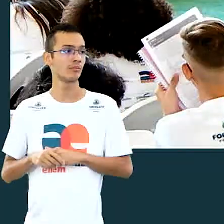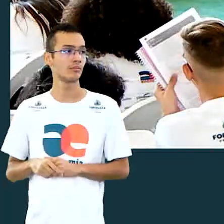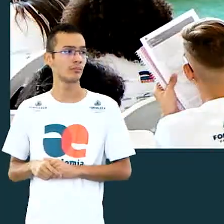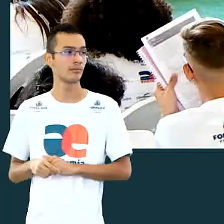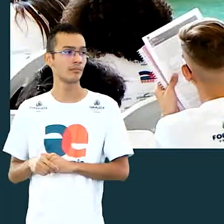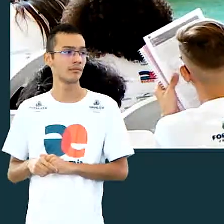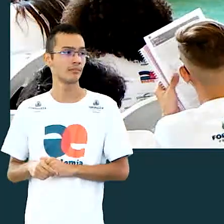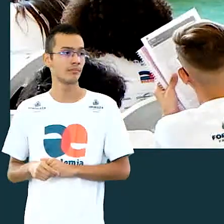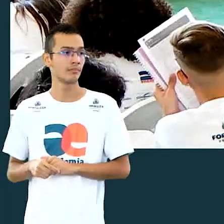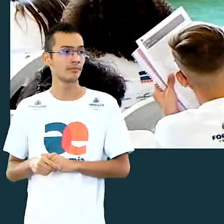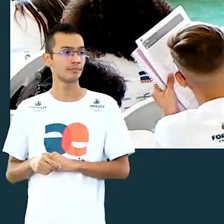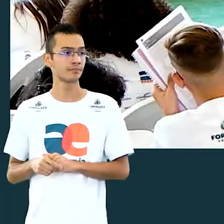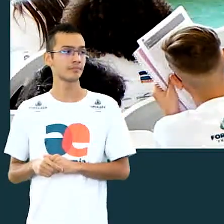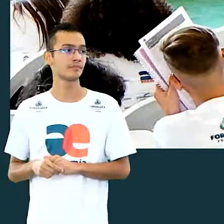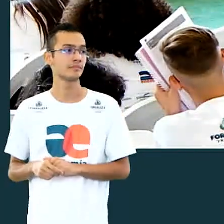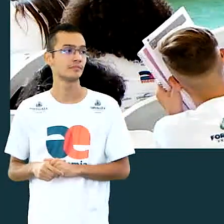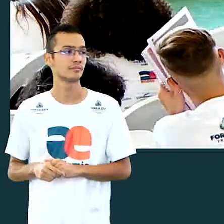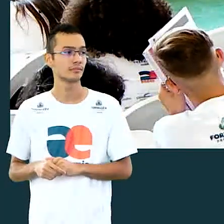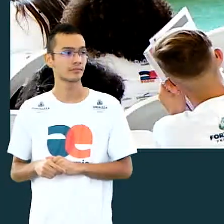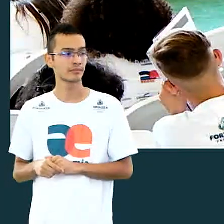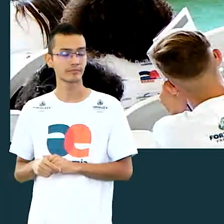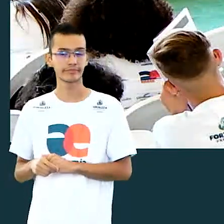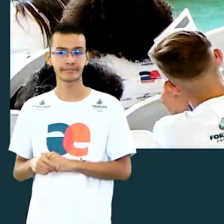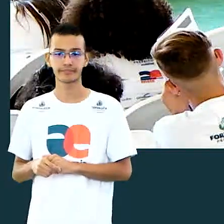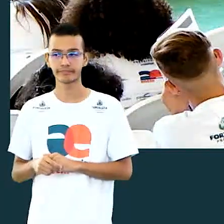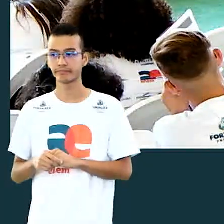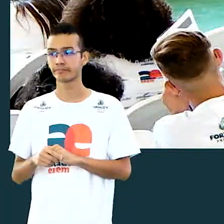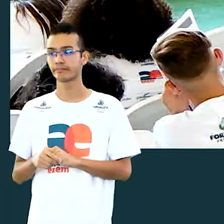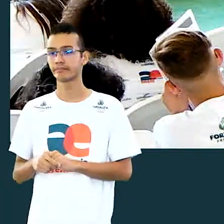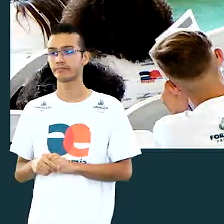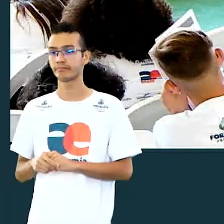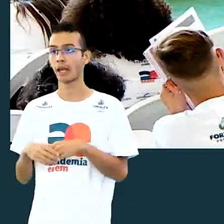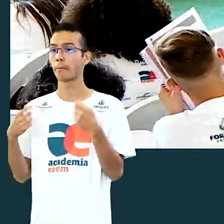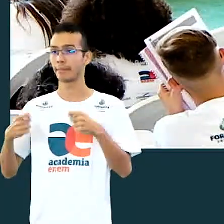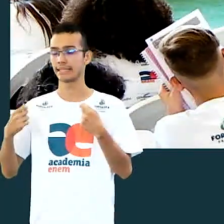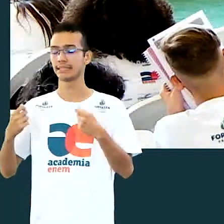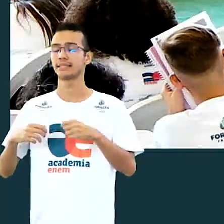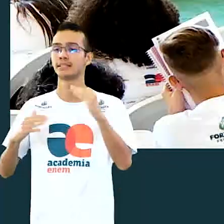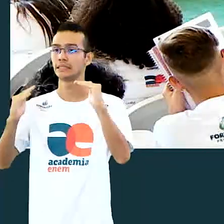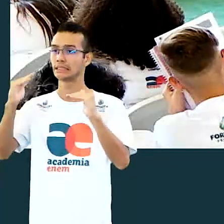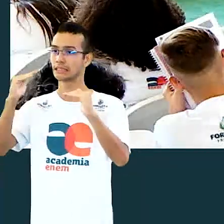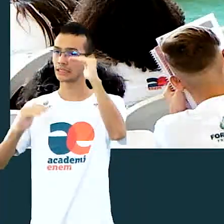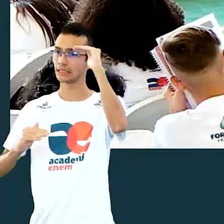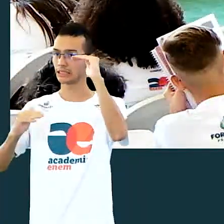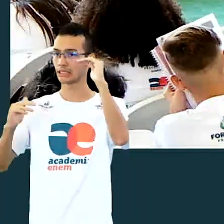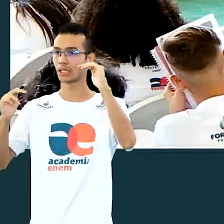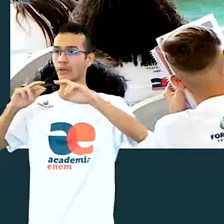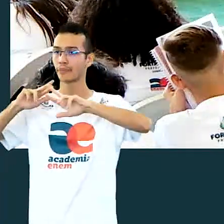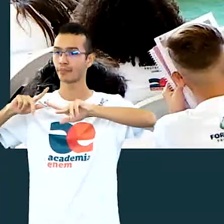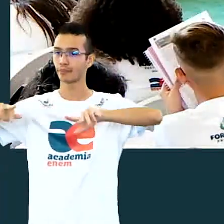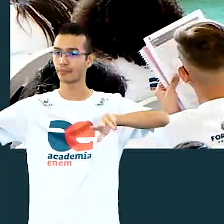só temos fluxo se tivermos diferença de alguma grandeza.